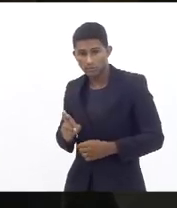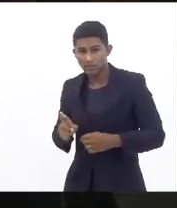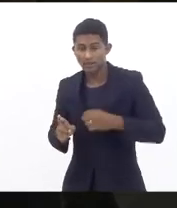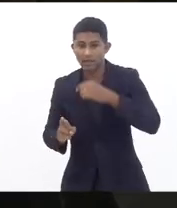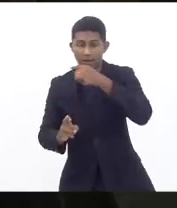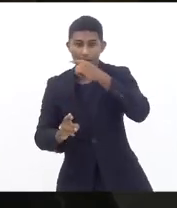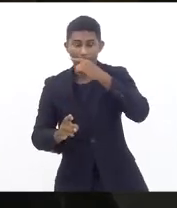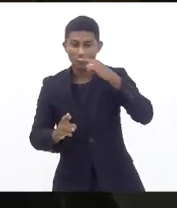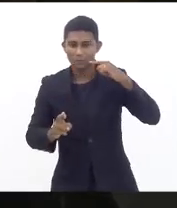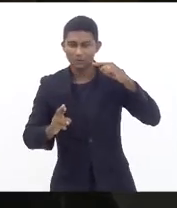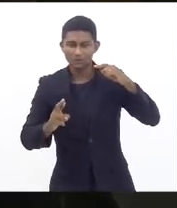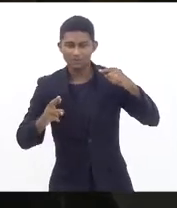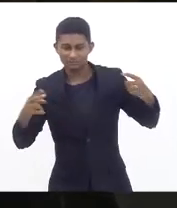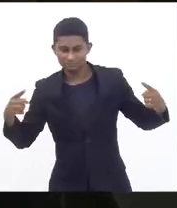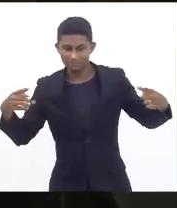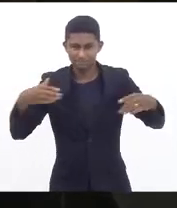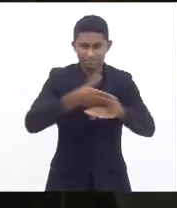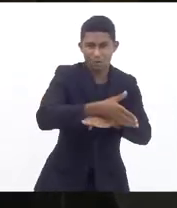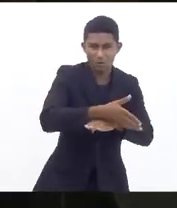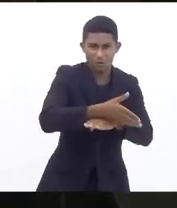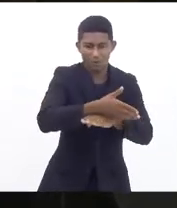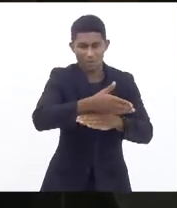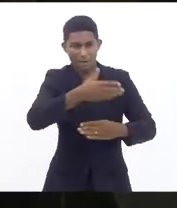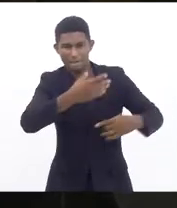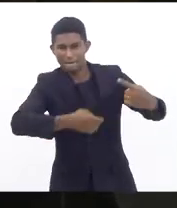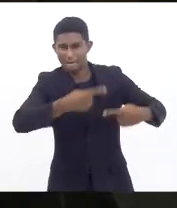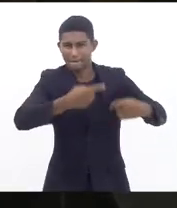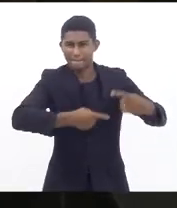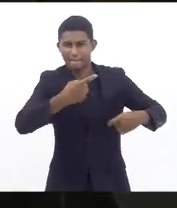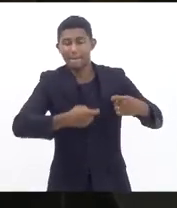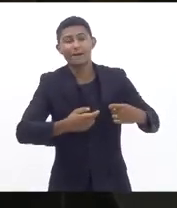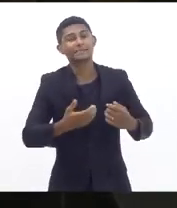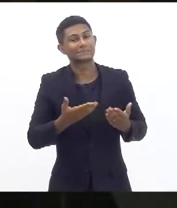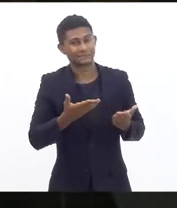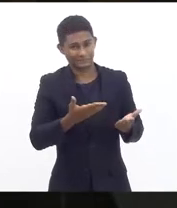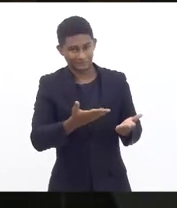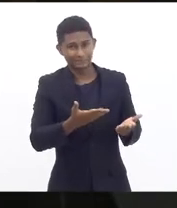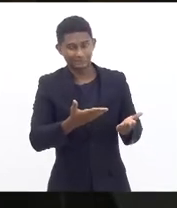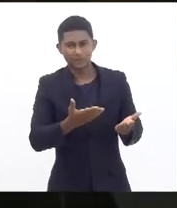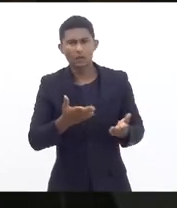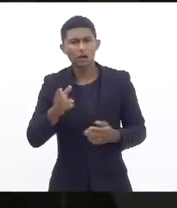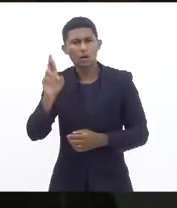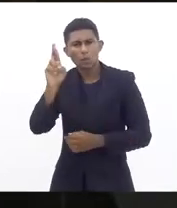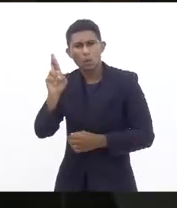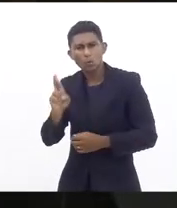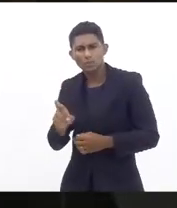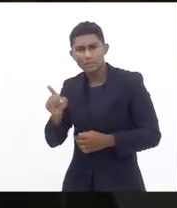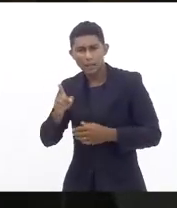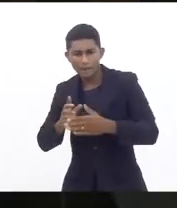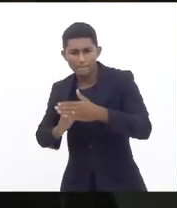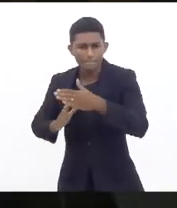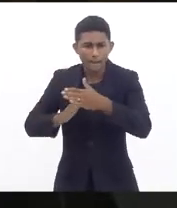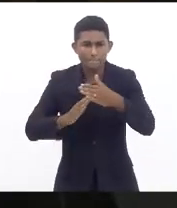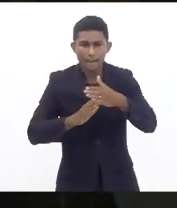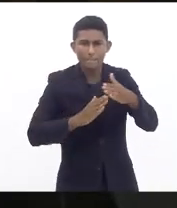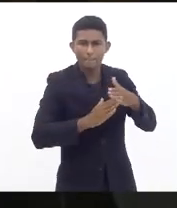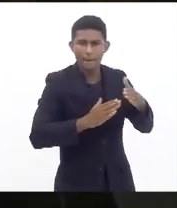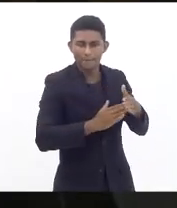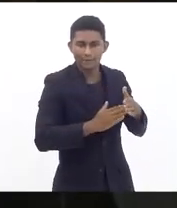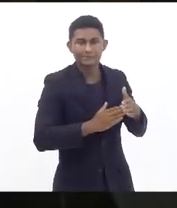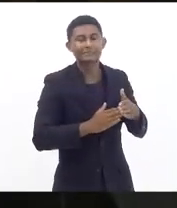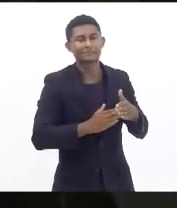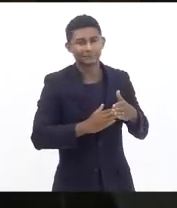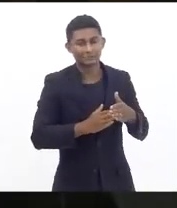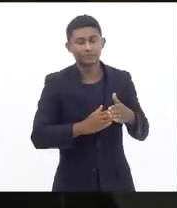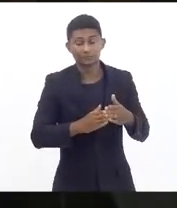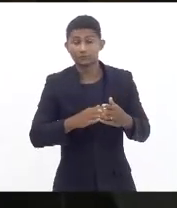os bloqueios que a Rússia está sofrendo, um dos três impérios econômicos, junto